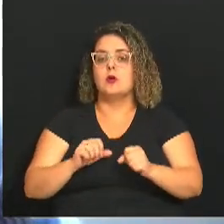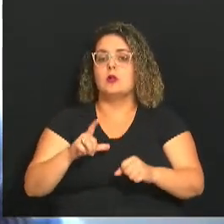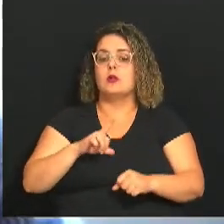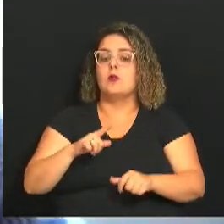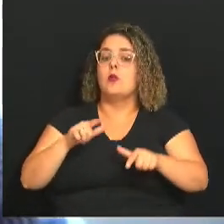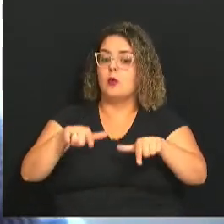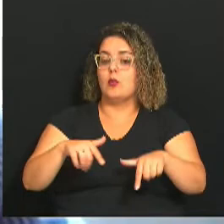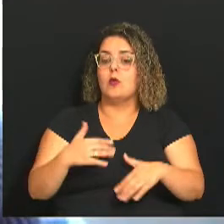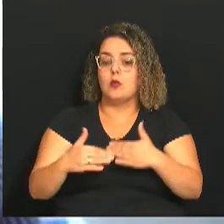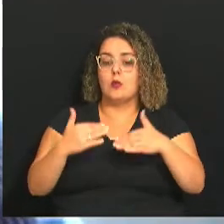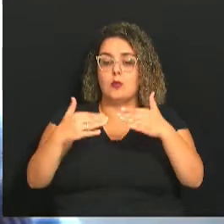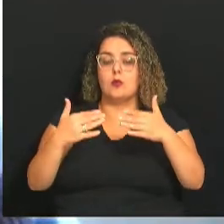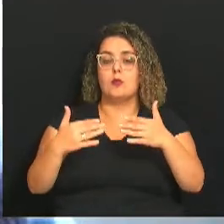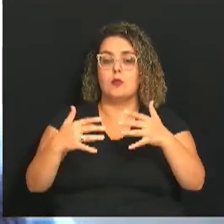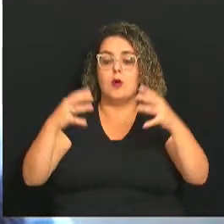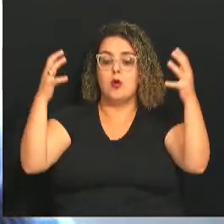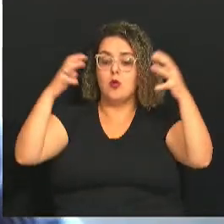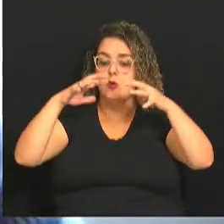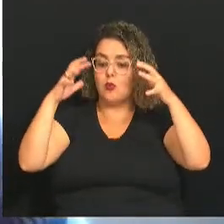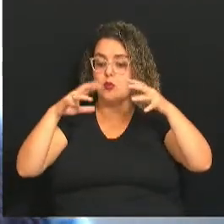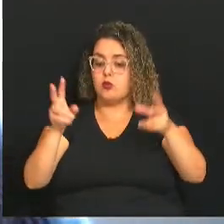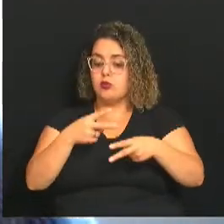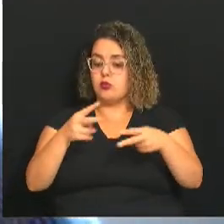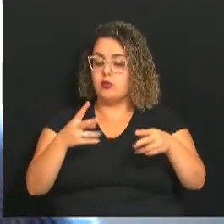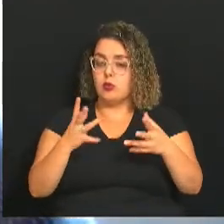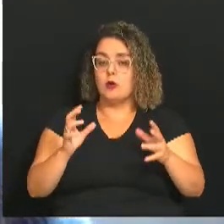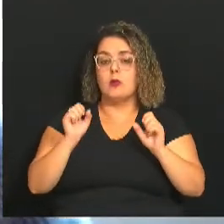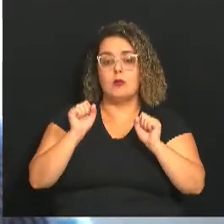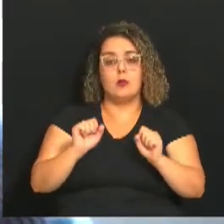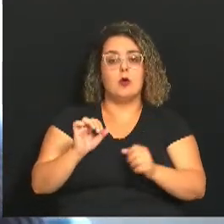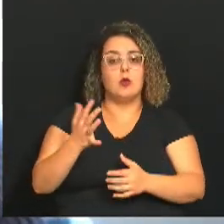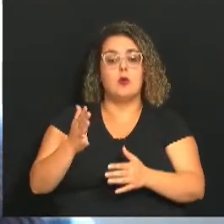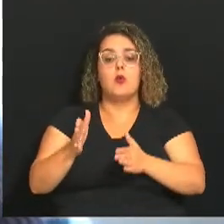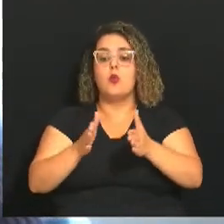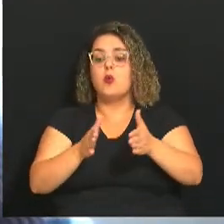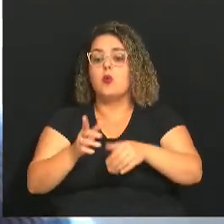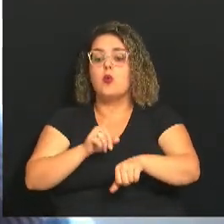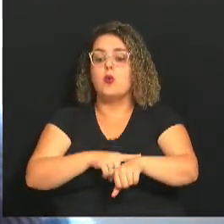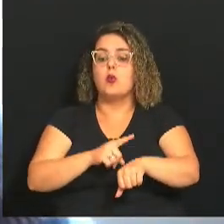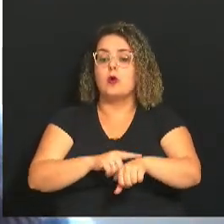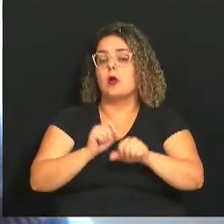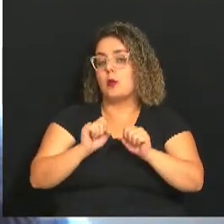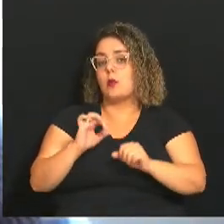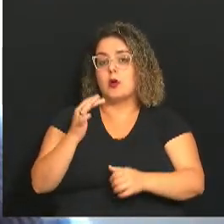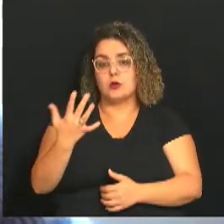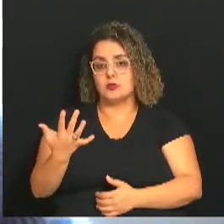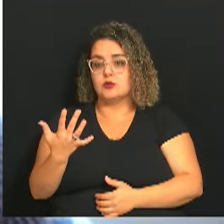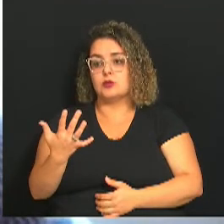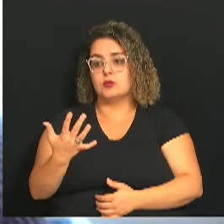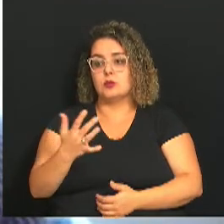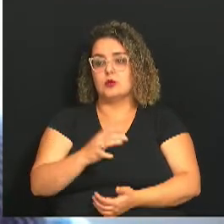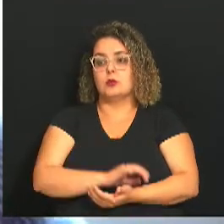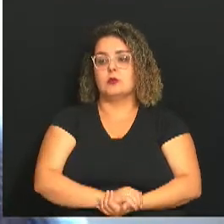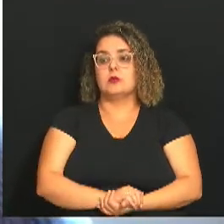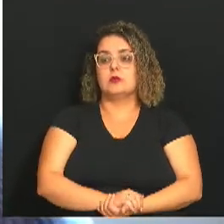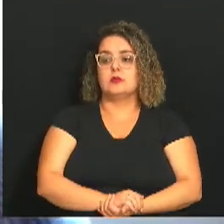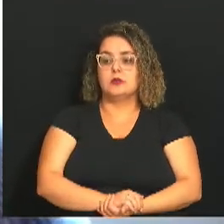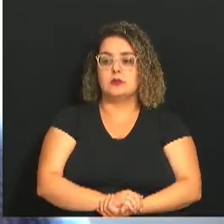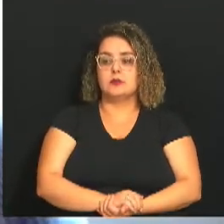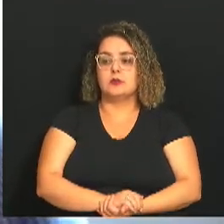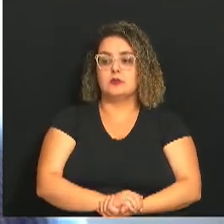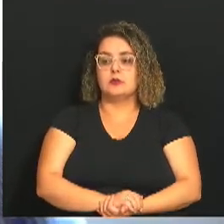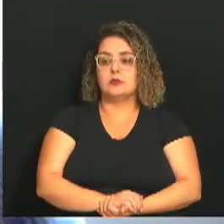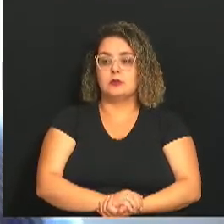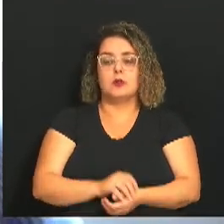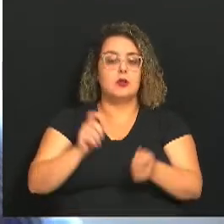desenvolvimento de tempestades, a gente tem uma ideia de qual que é o horário mais propenso para ela começar, mas é